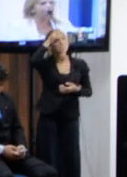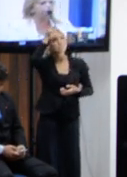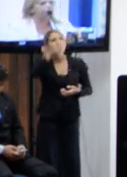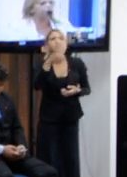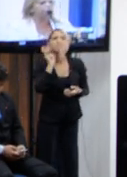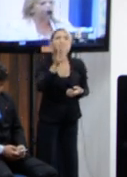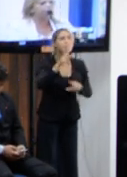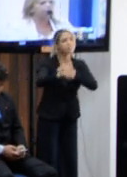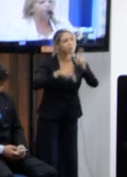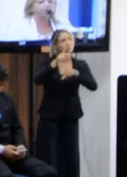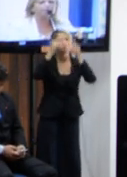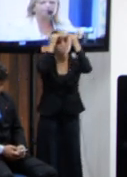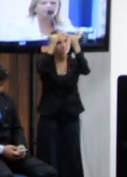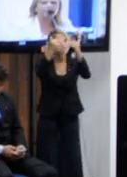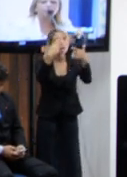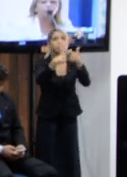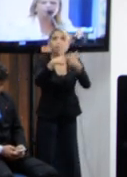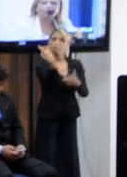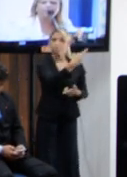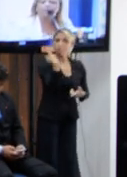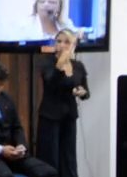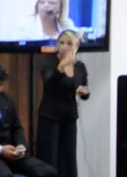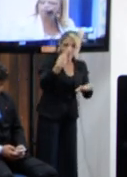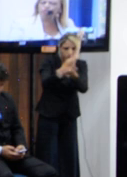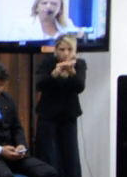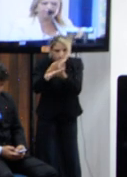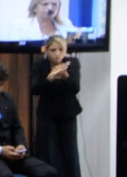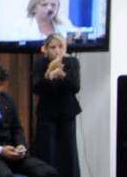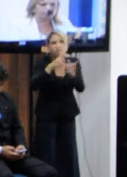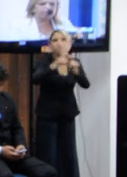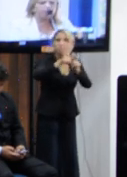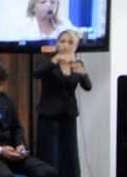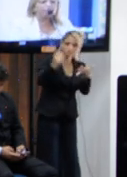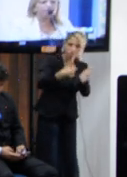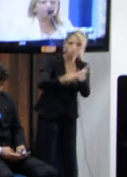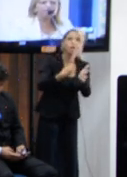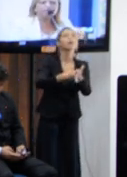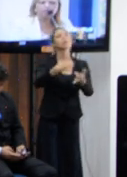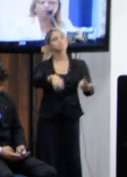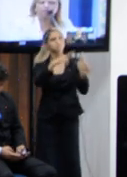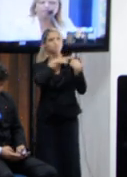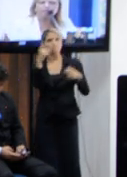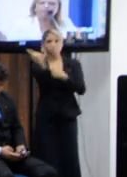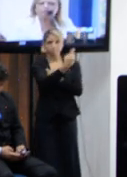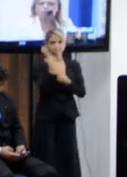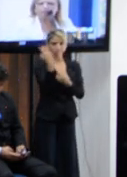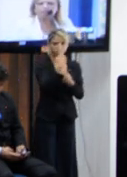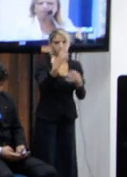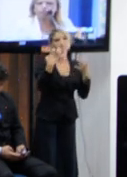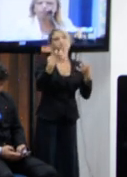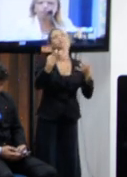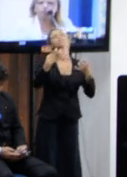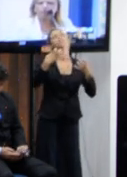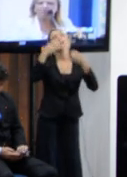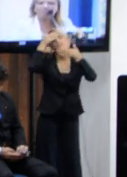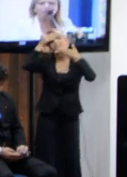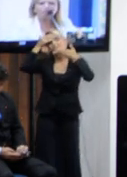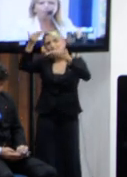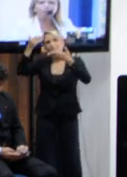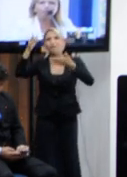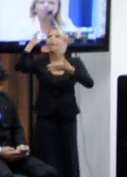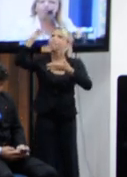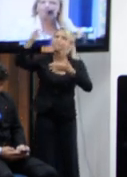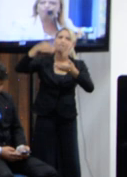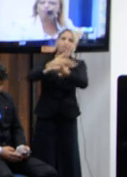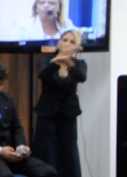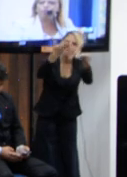estar fazendo o nosso papel, que é fiscalizar, cobrar, que é o que nós fazemos. Para finalizar, eu quero agradecer a Deus pela vida de todos os colegas, olhando